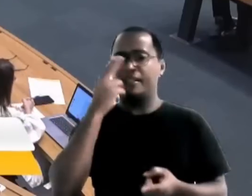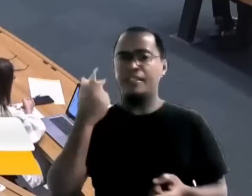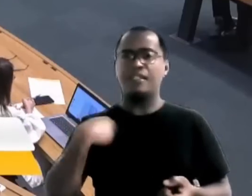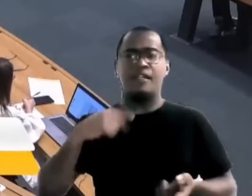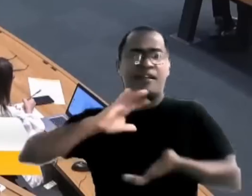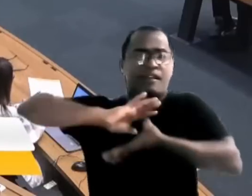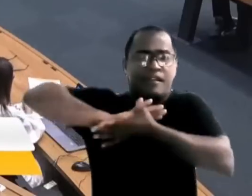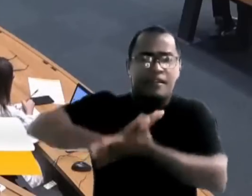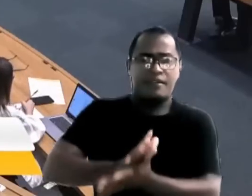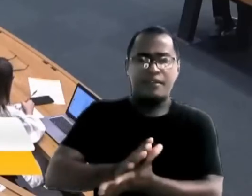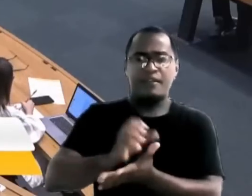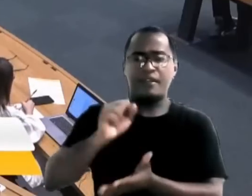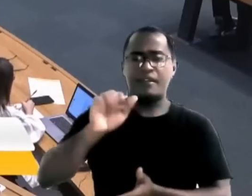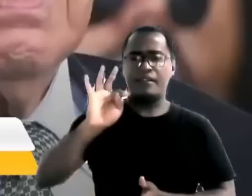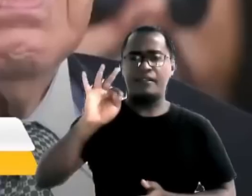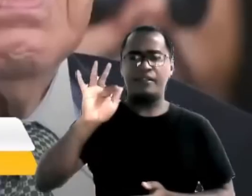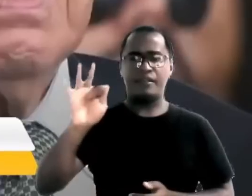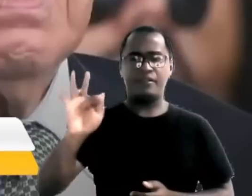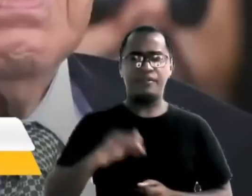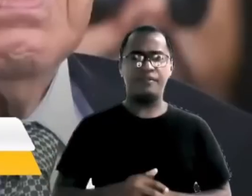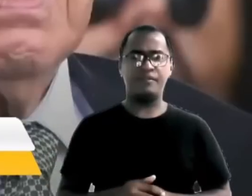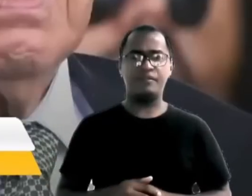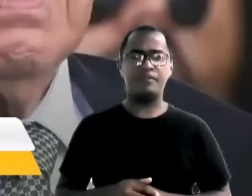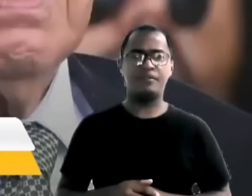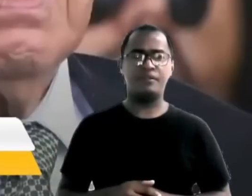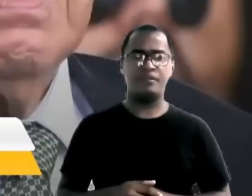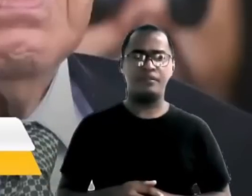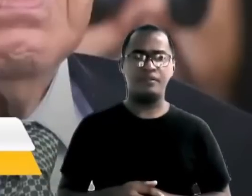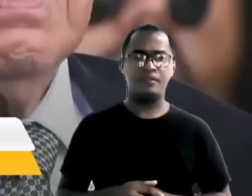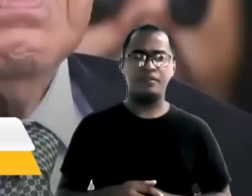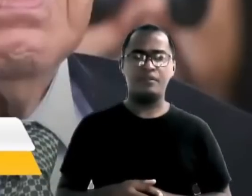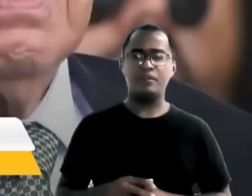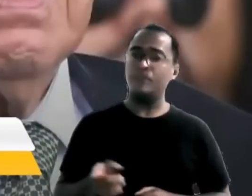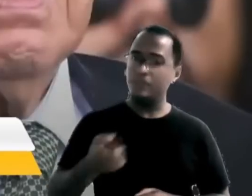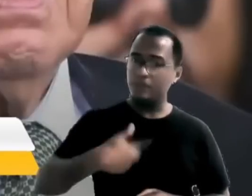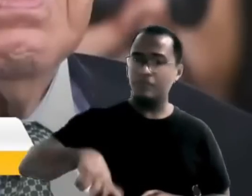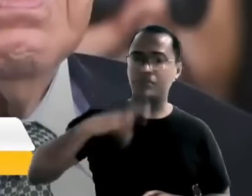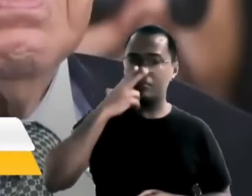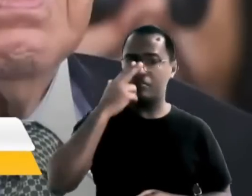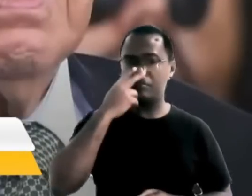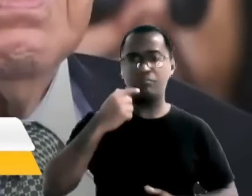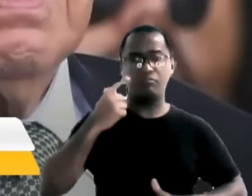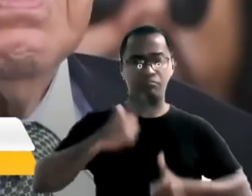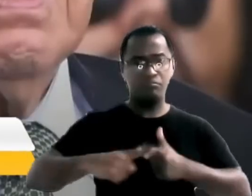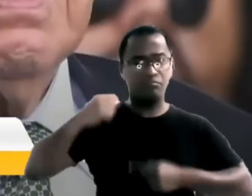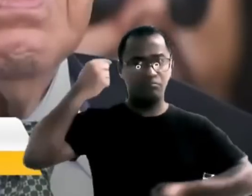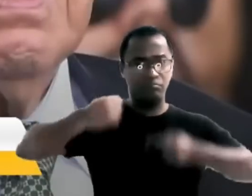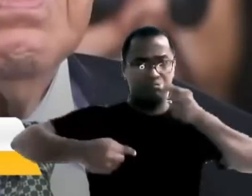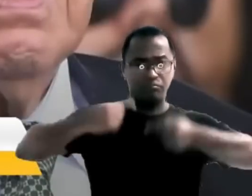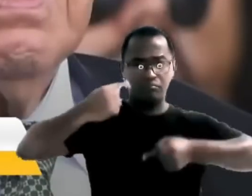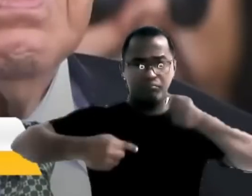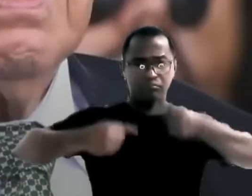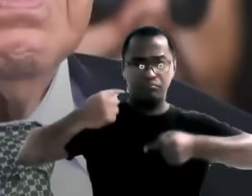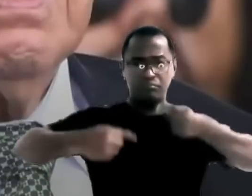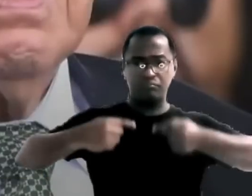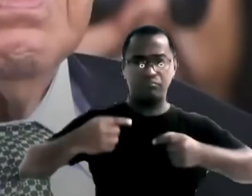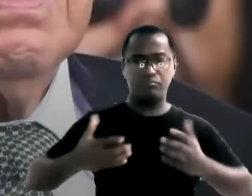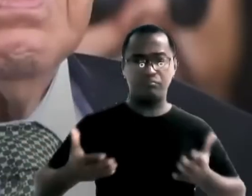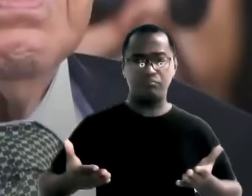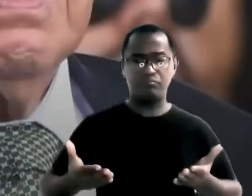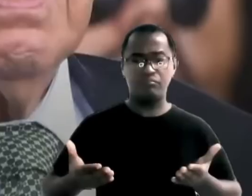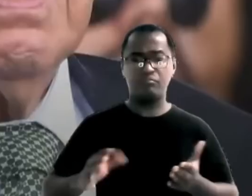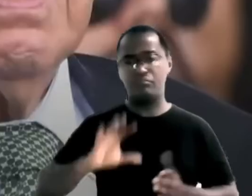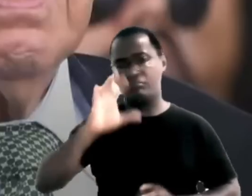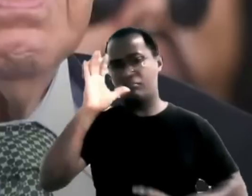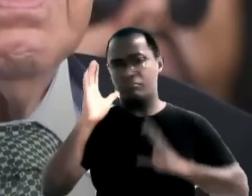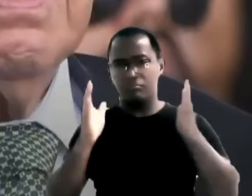favor, o áudio. Estamos enfrentando uma divergência, vou evitar usar um termo mais